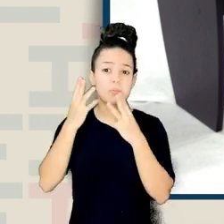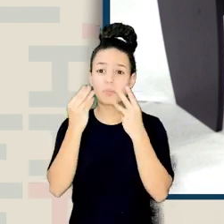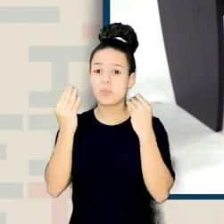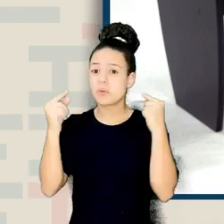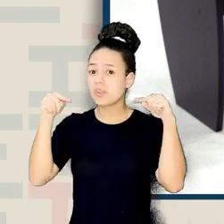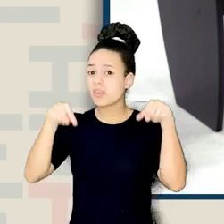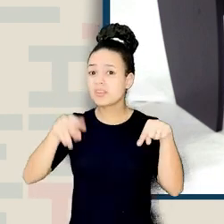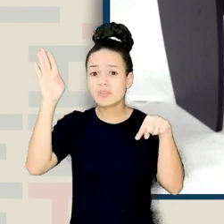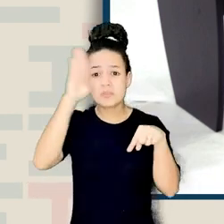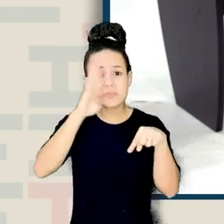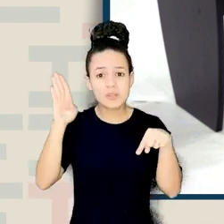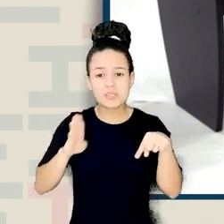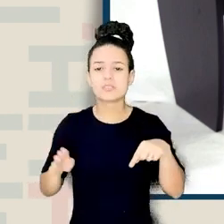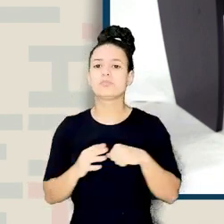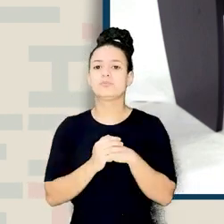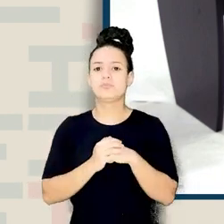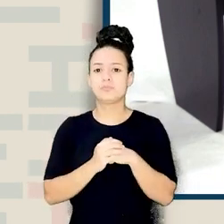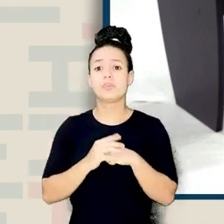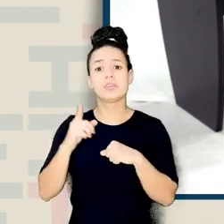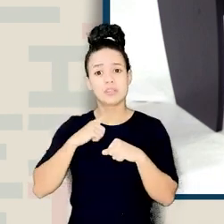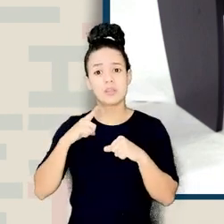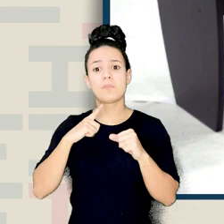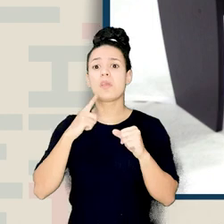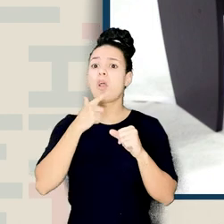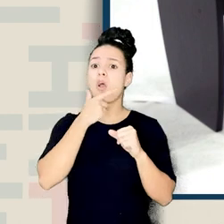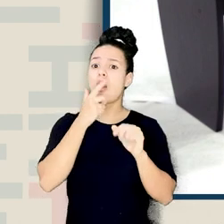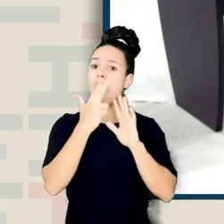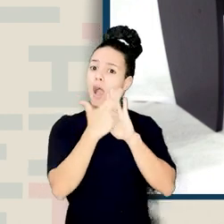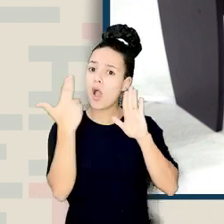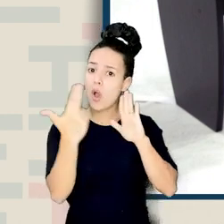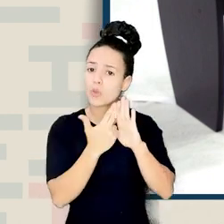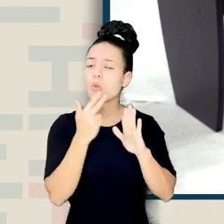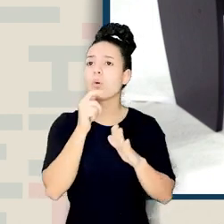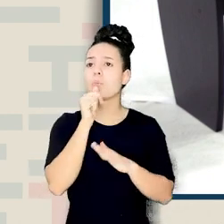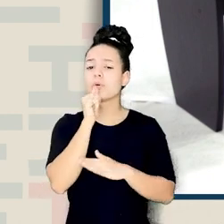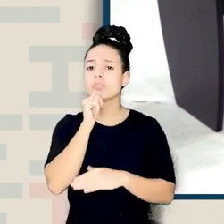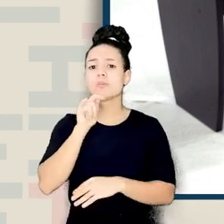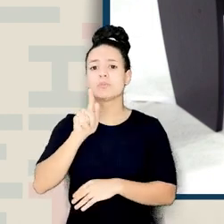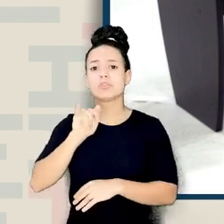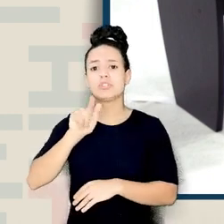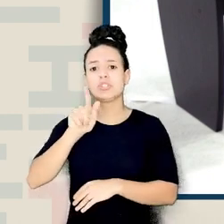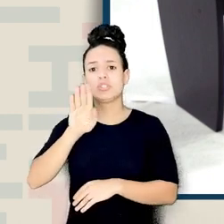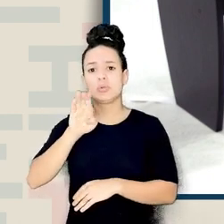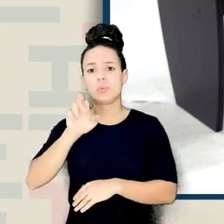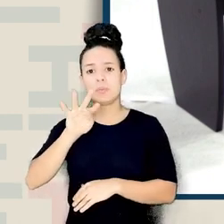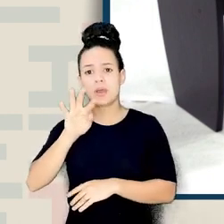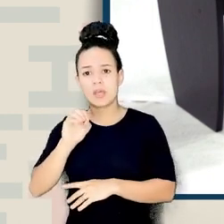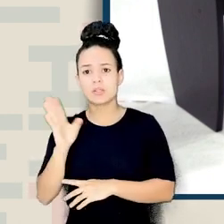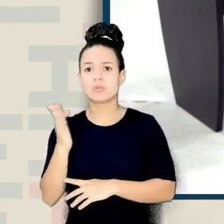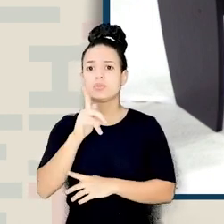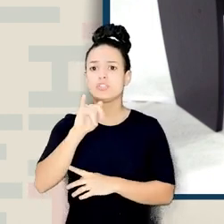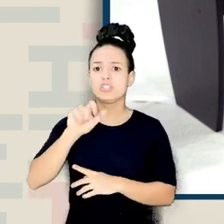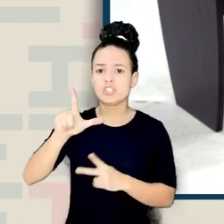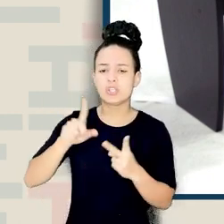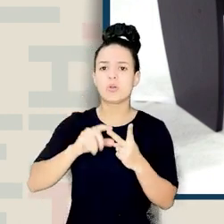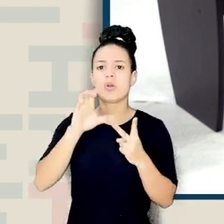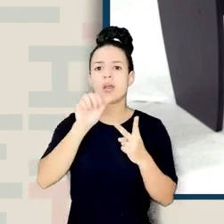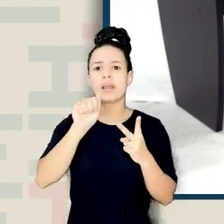brasileiro, no nome também de grandes compositores, como Gilberto Gil, Caetano Veloso, fazendo